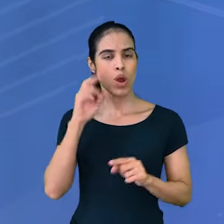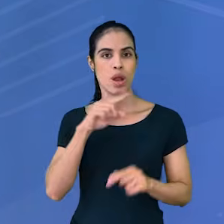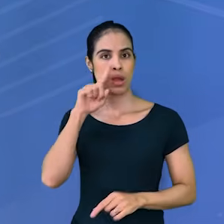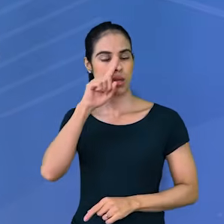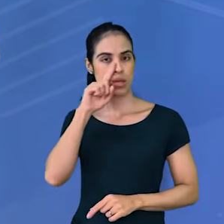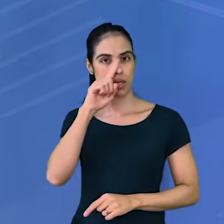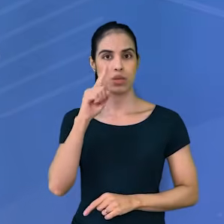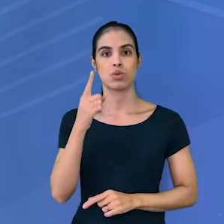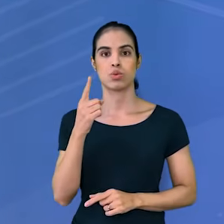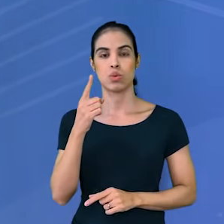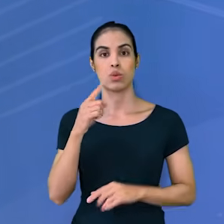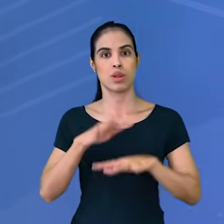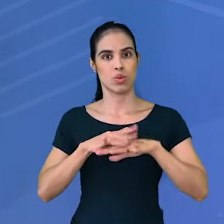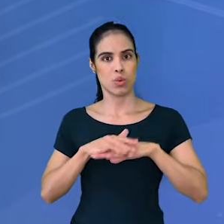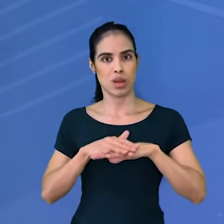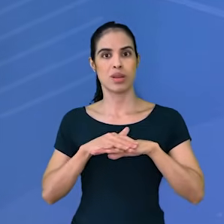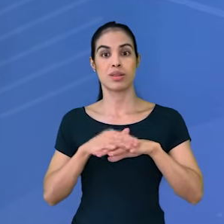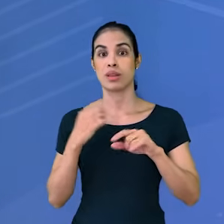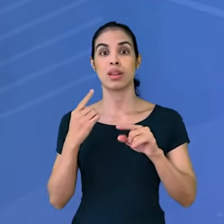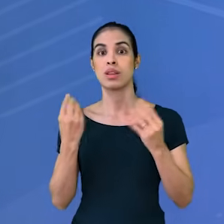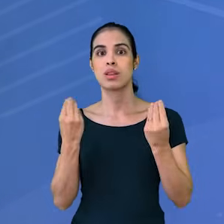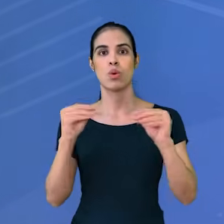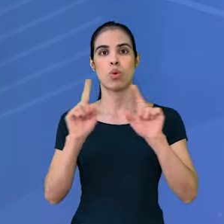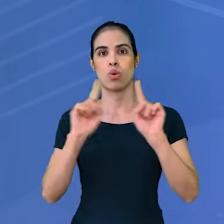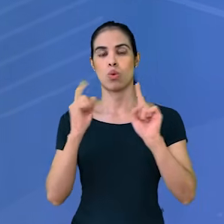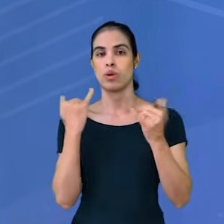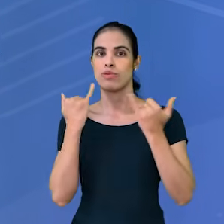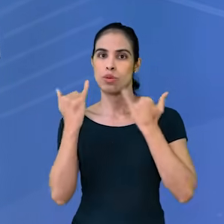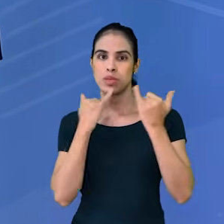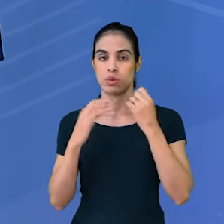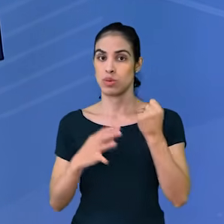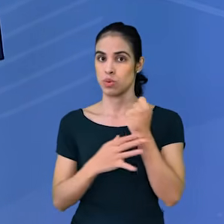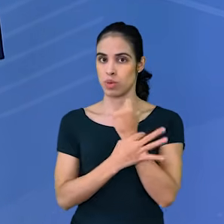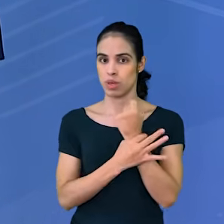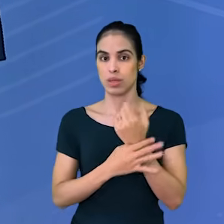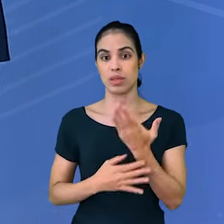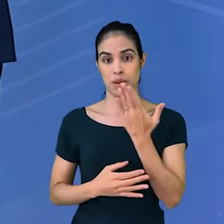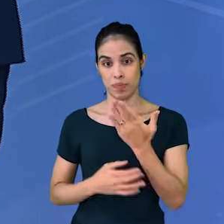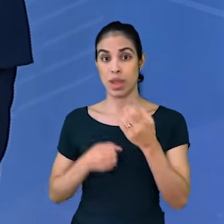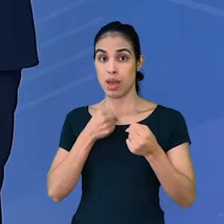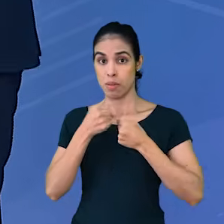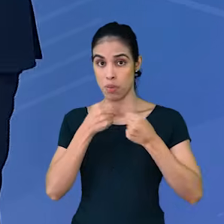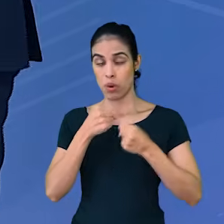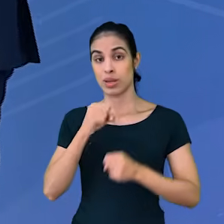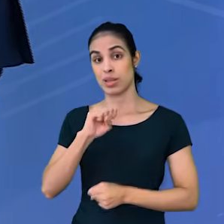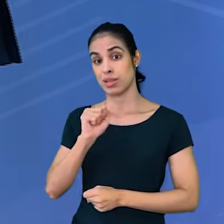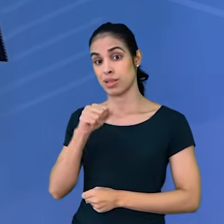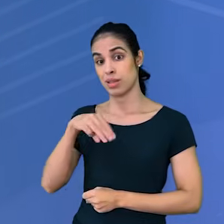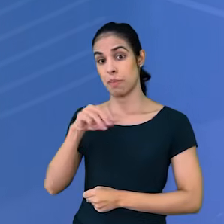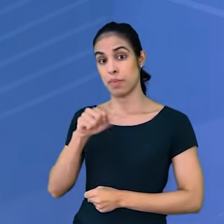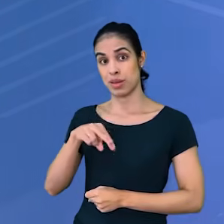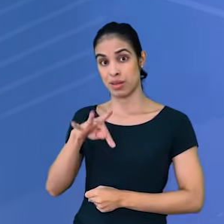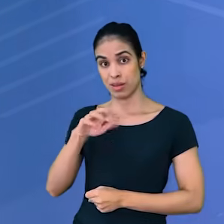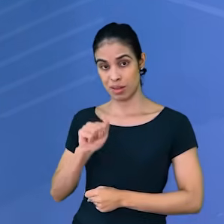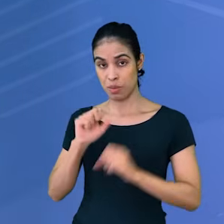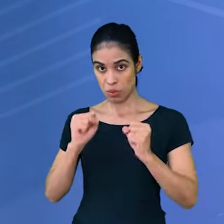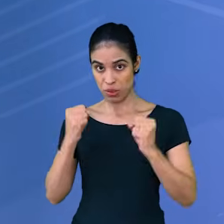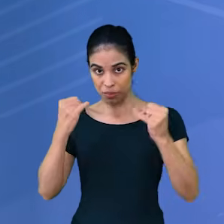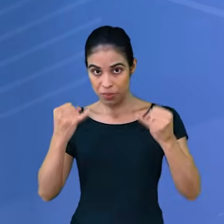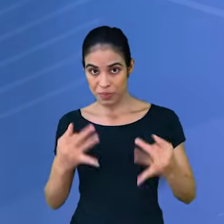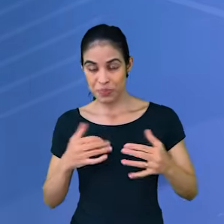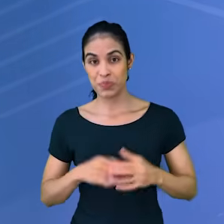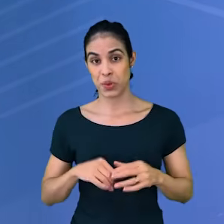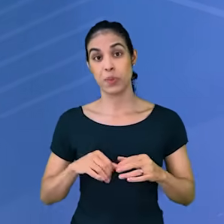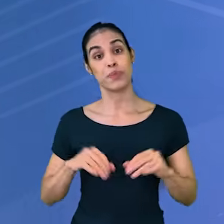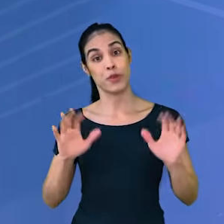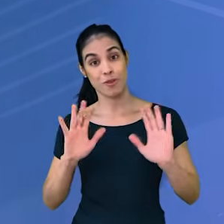doença em programas de saúde e segurança. E quem tem os detalhes desse caso para a gente é a repórter Samantha Flor. Oi, Samantha.